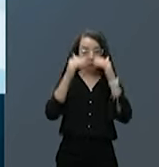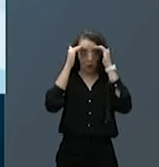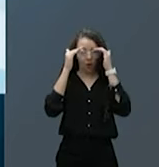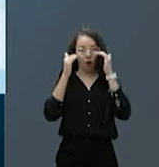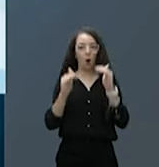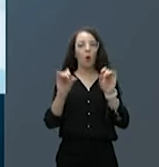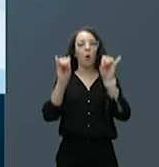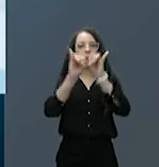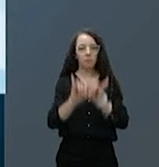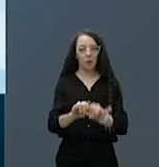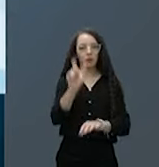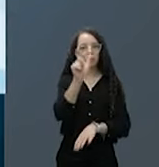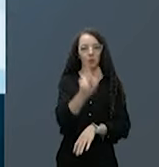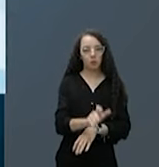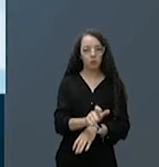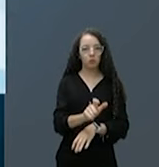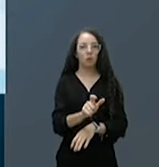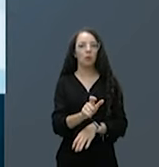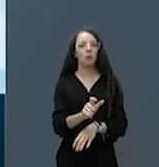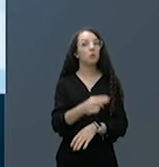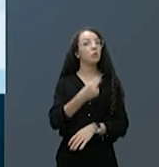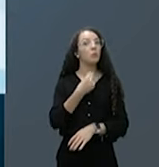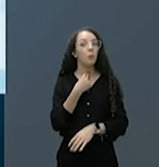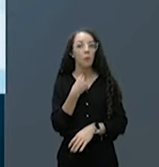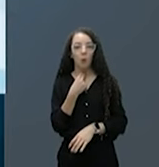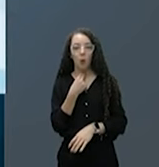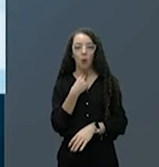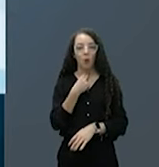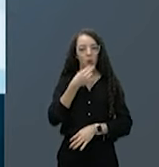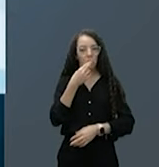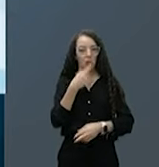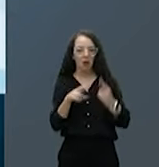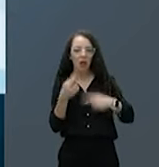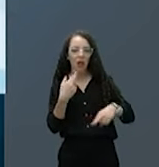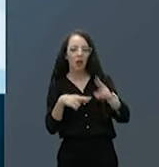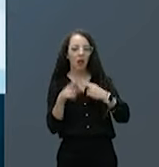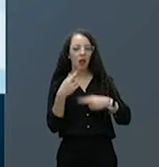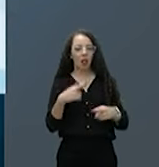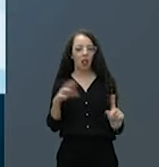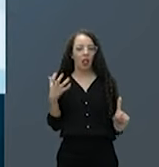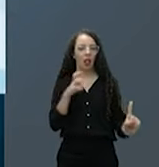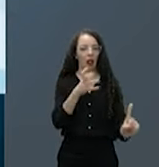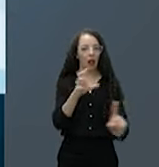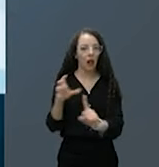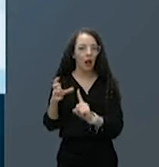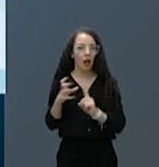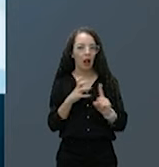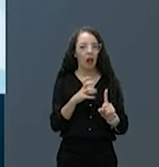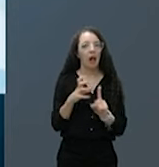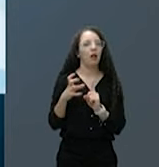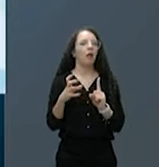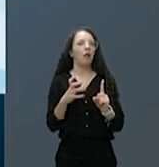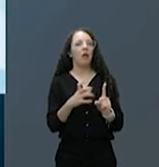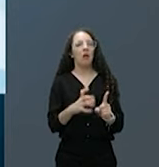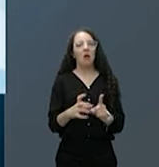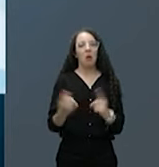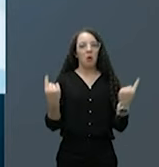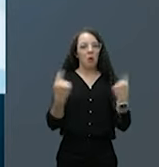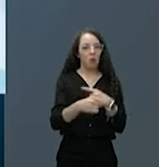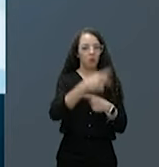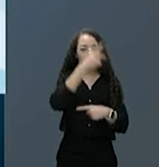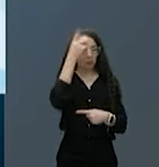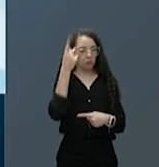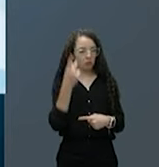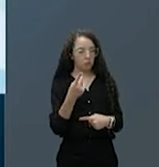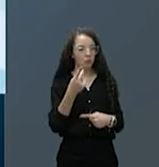vedada a veiculação de críticas com a intenção de difamar, injuriar, caluniar. E a liberdade de expressão,